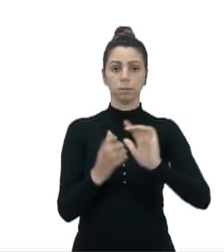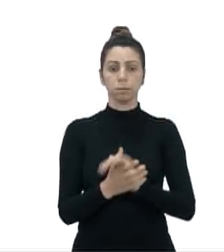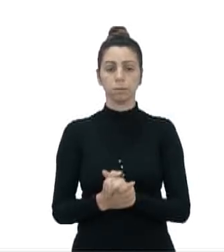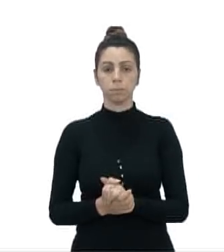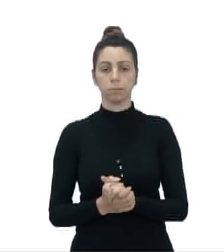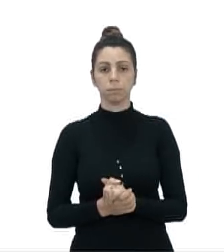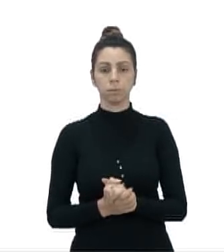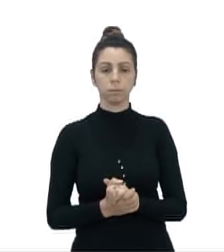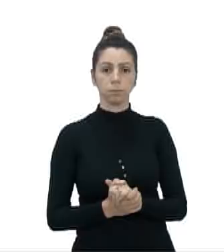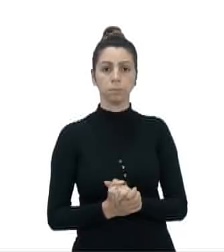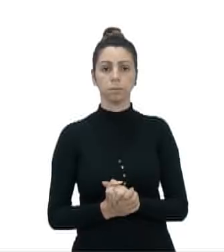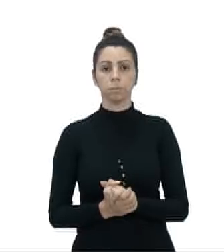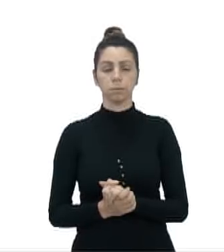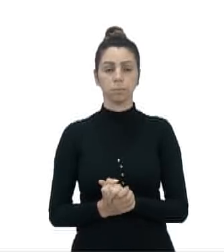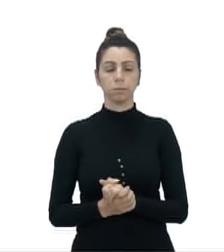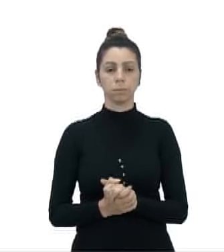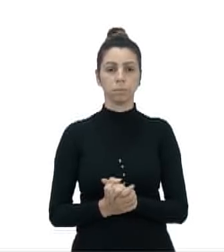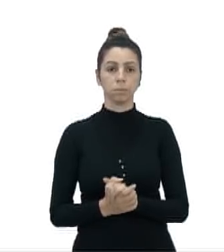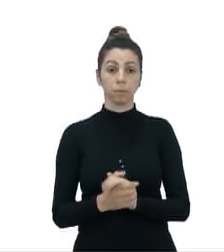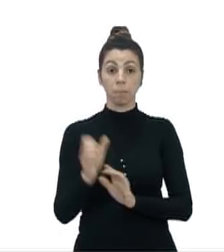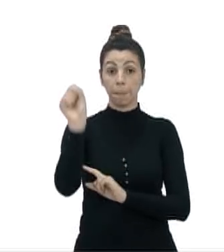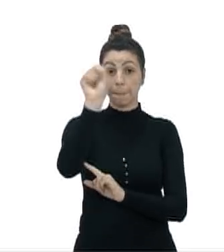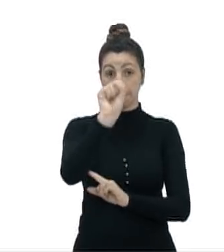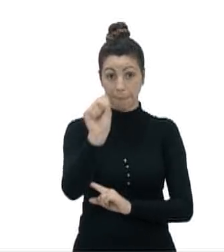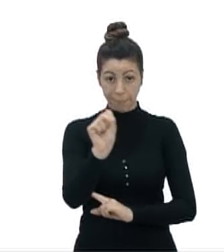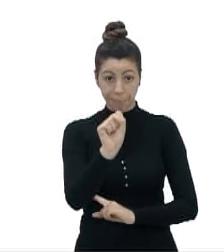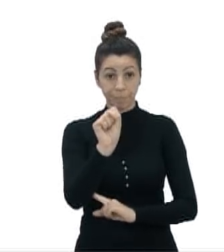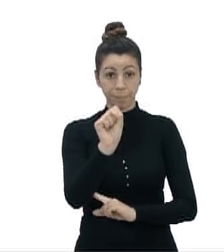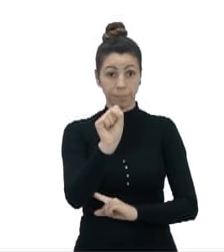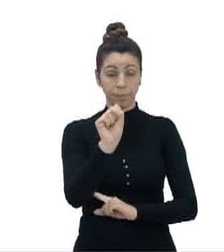seria a coordenada do ponto S.